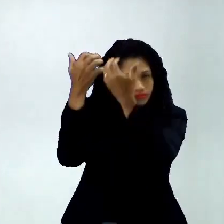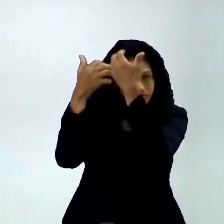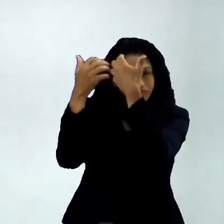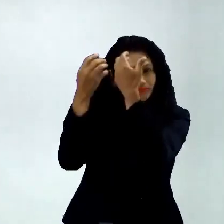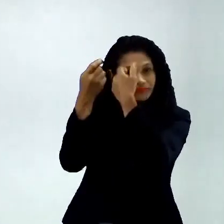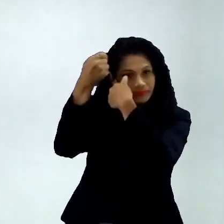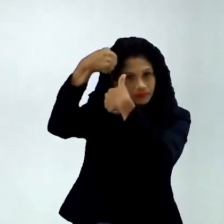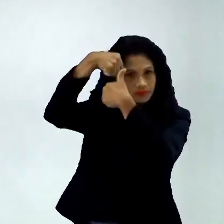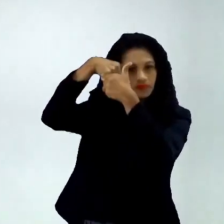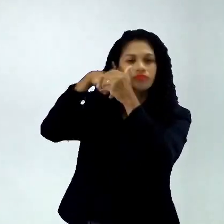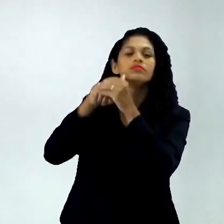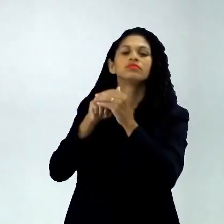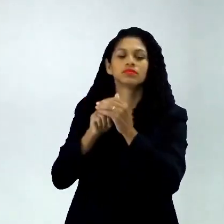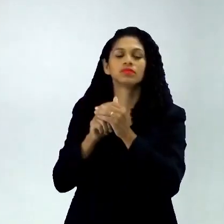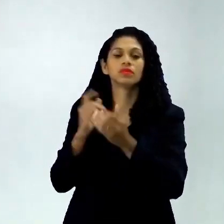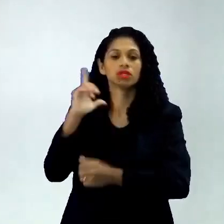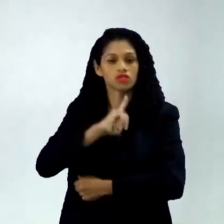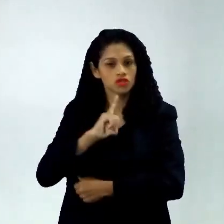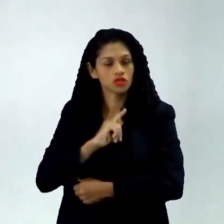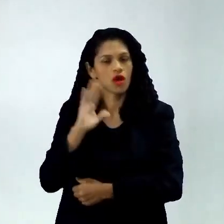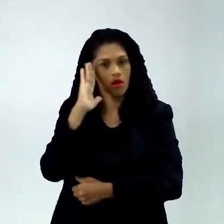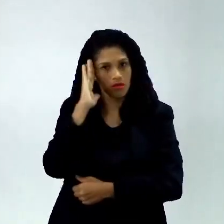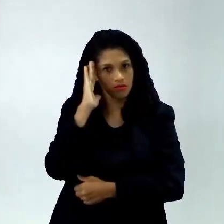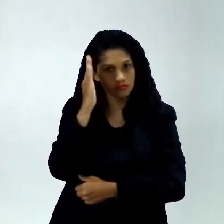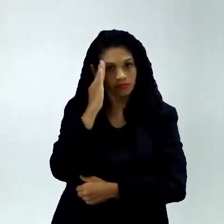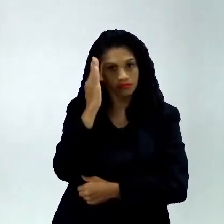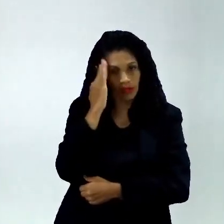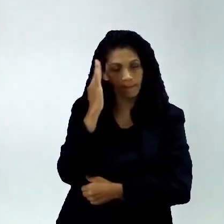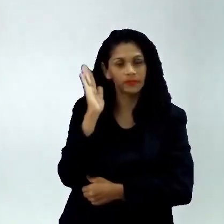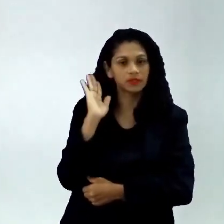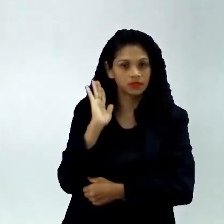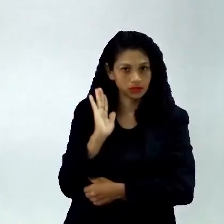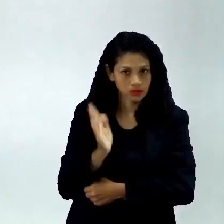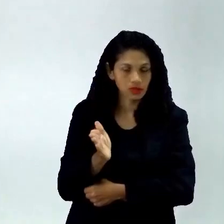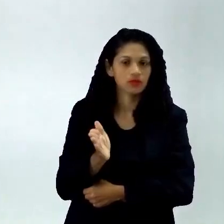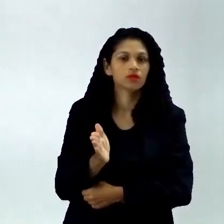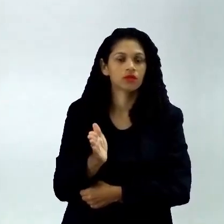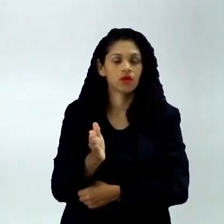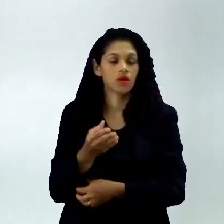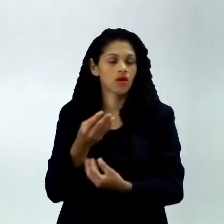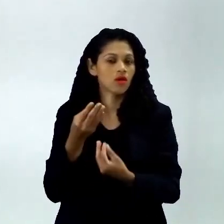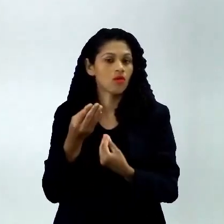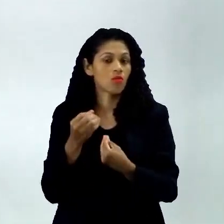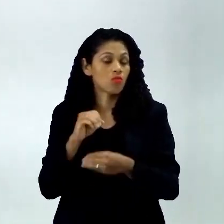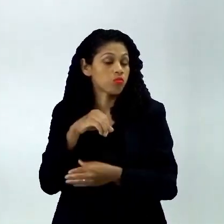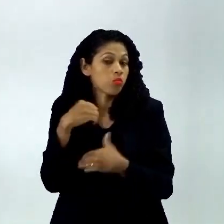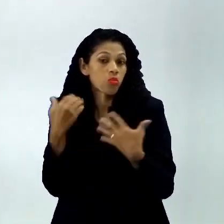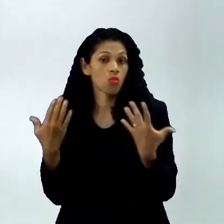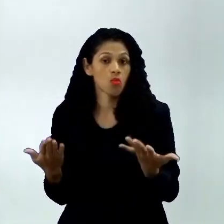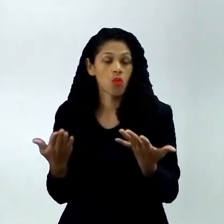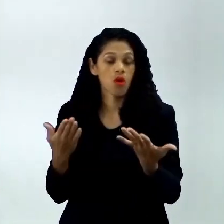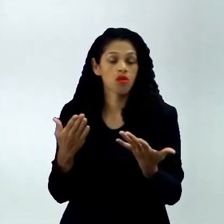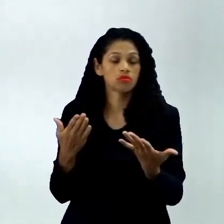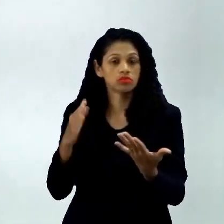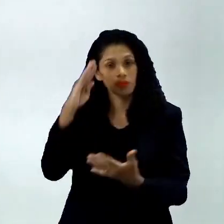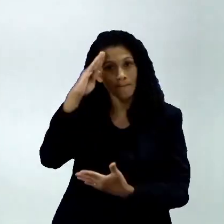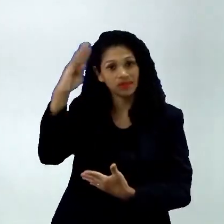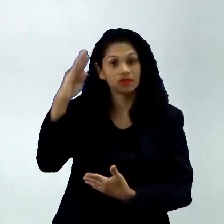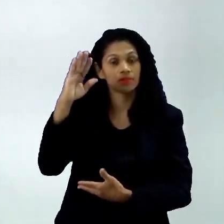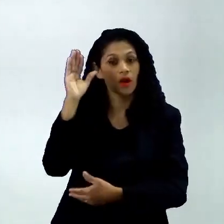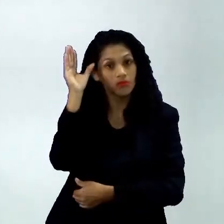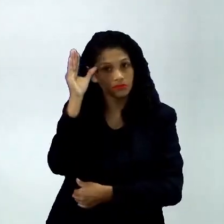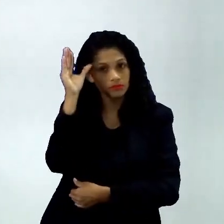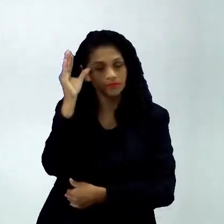mas tínhamos um saber, tínhamos ali já um indício, um direcionamento de qual seriam nossos principais conhecimentos.